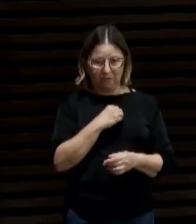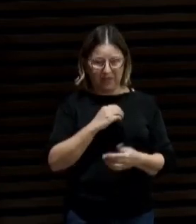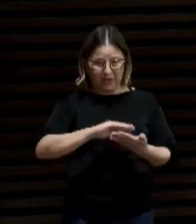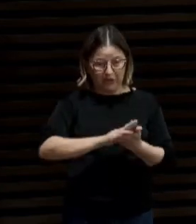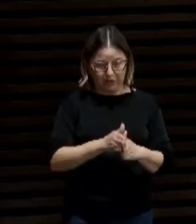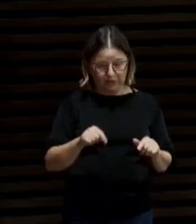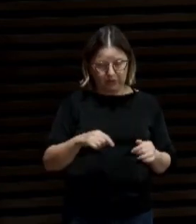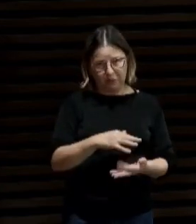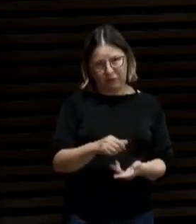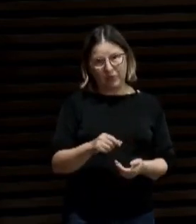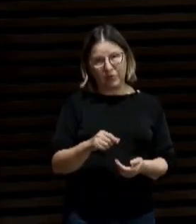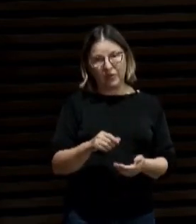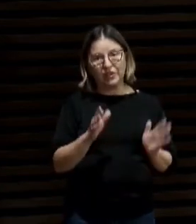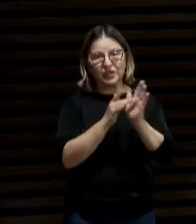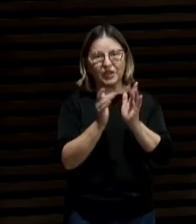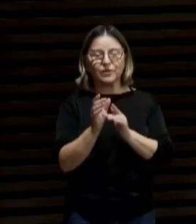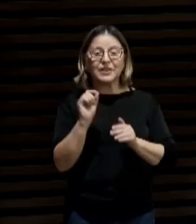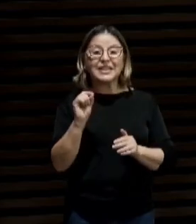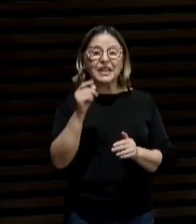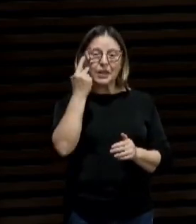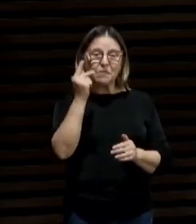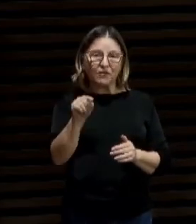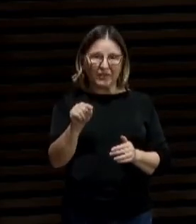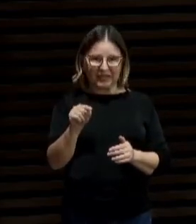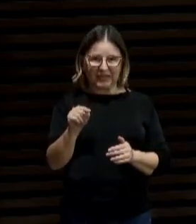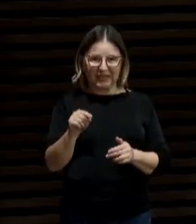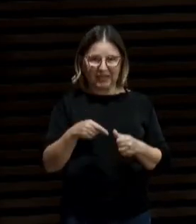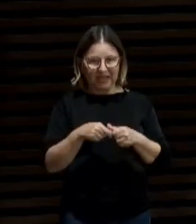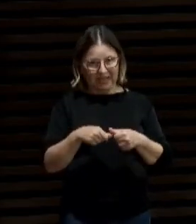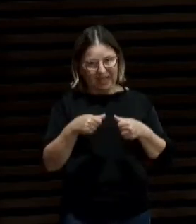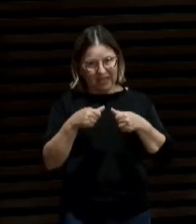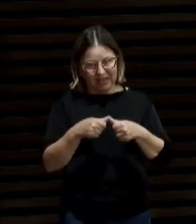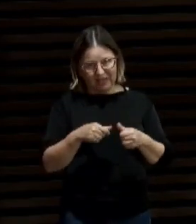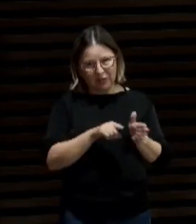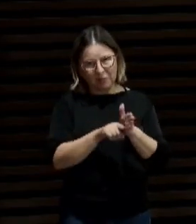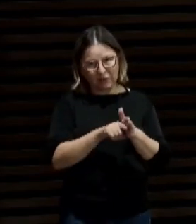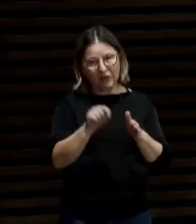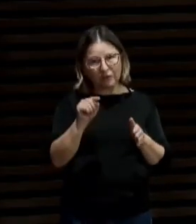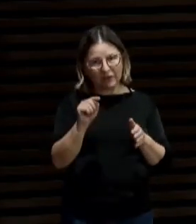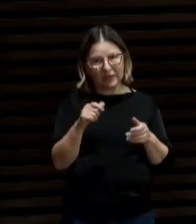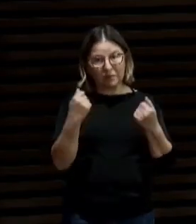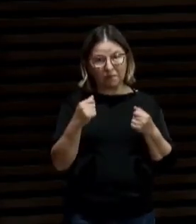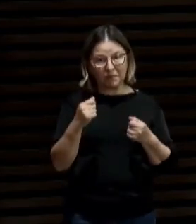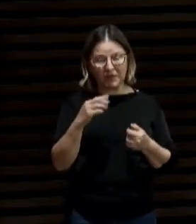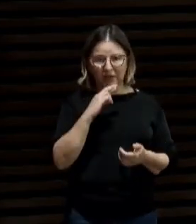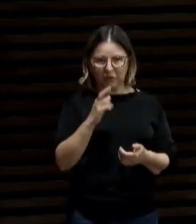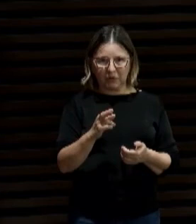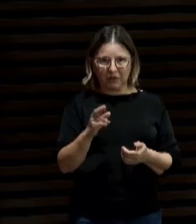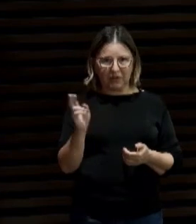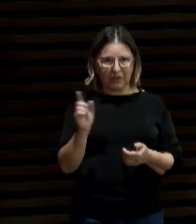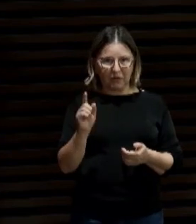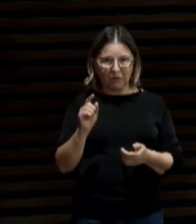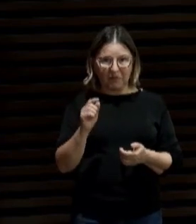Quem é Jesus para você? Essa pergunta você precisa responder, amado. Não para impressionar o irmão do lado, mas